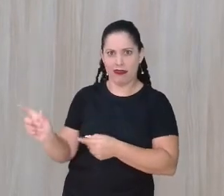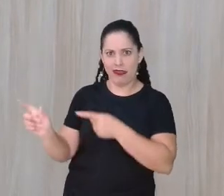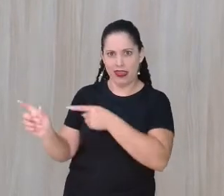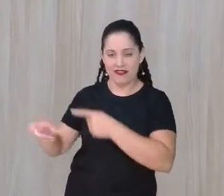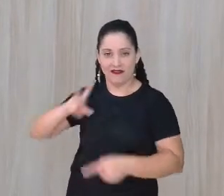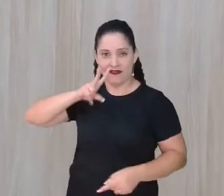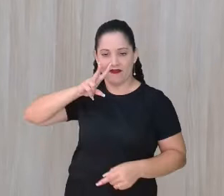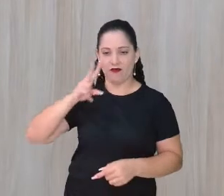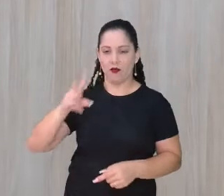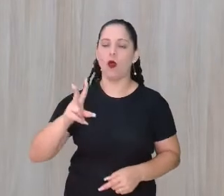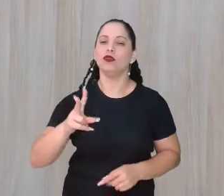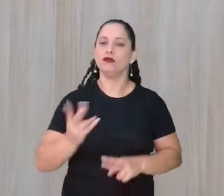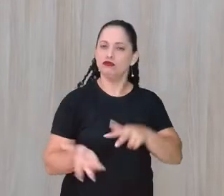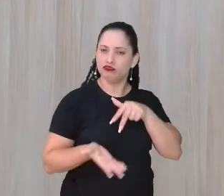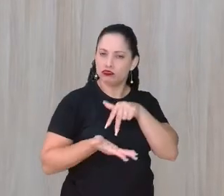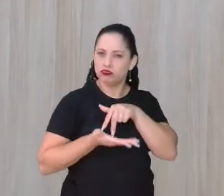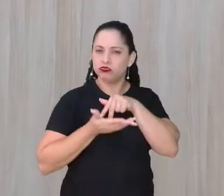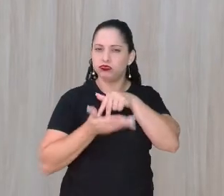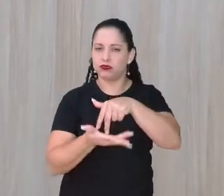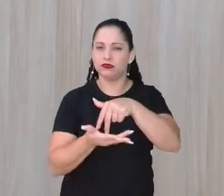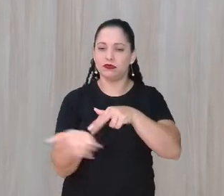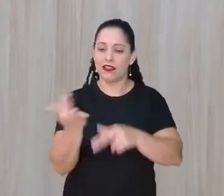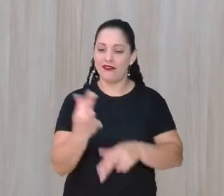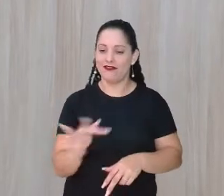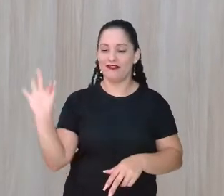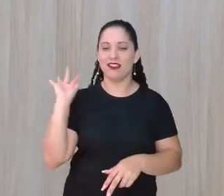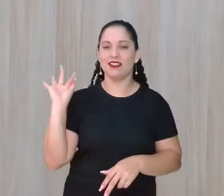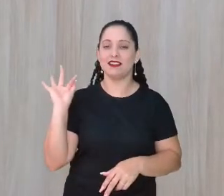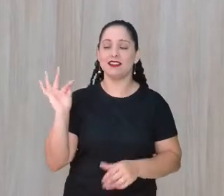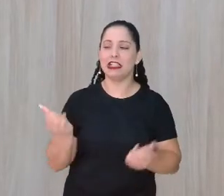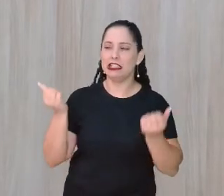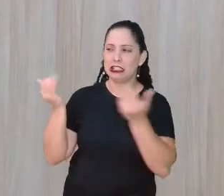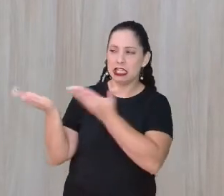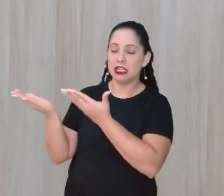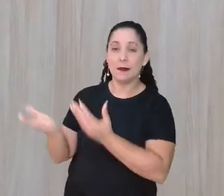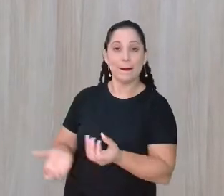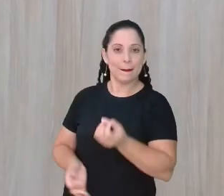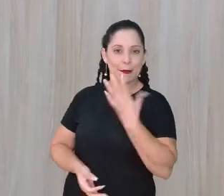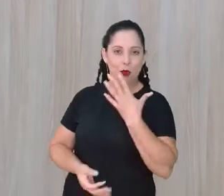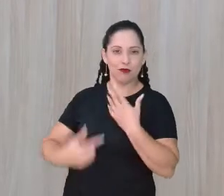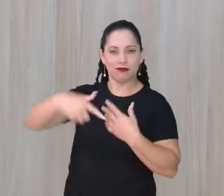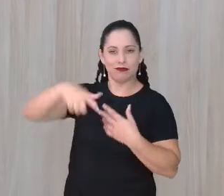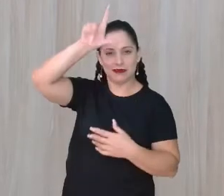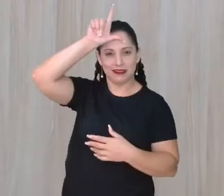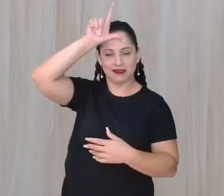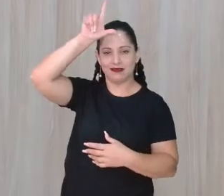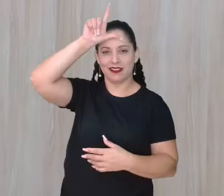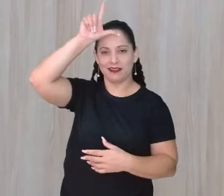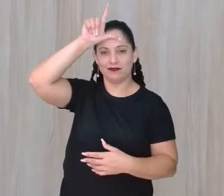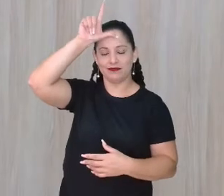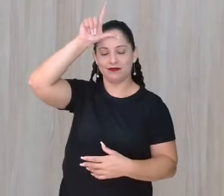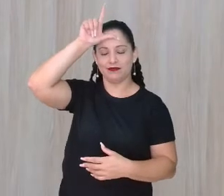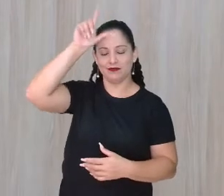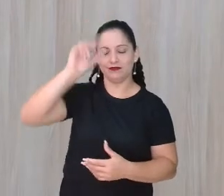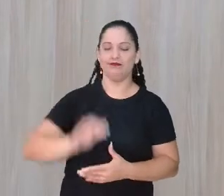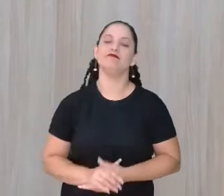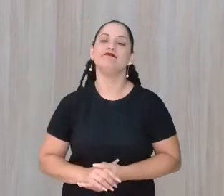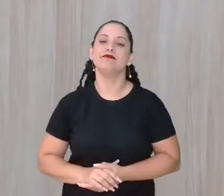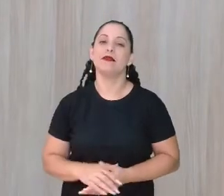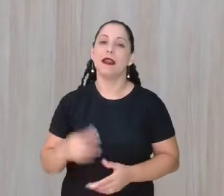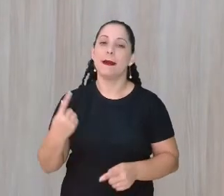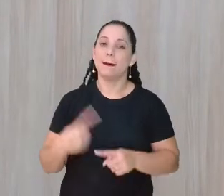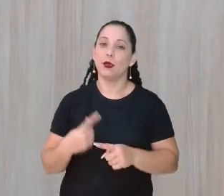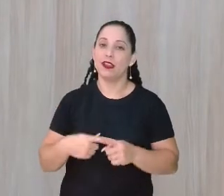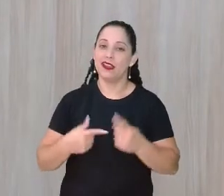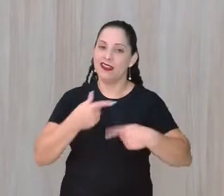forte ali dentro daquele momento ali na França, para poder mudar aquela realidade, né, porque ali estava ainda